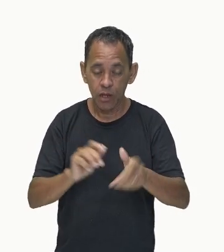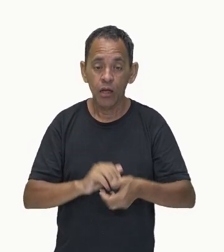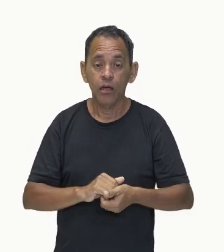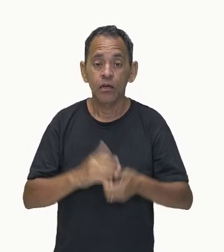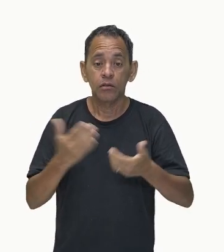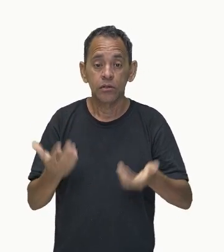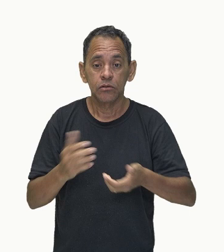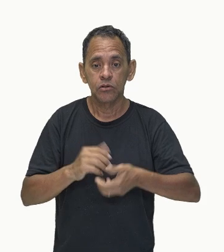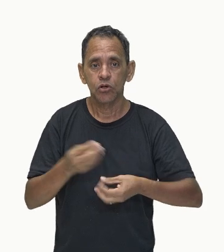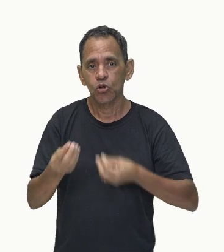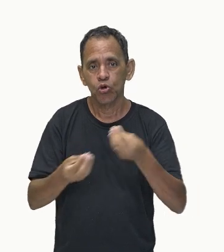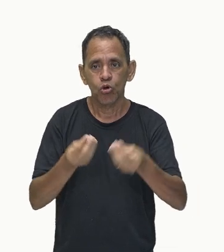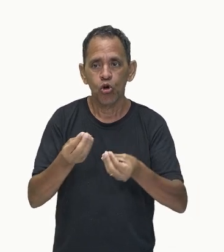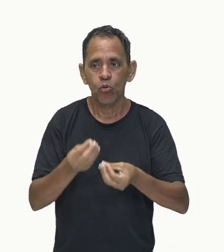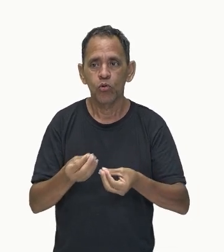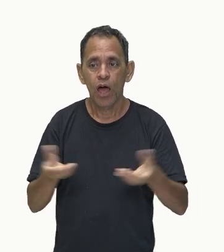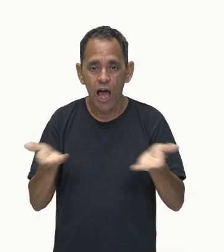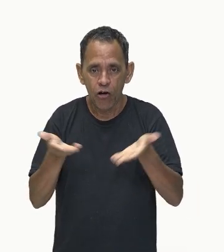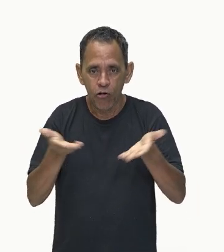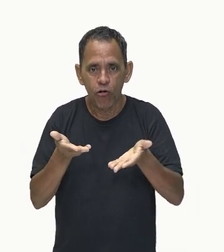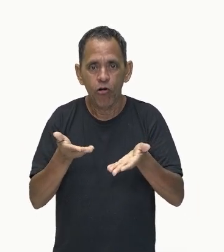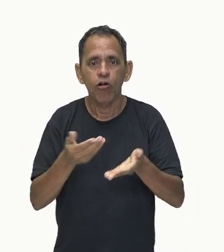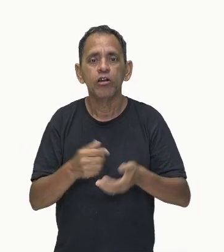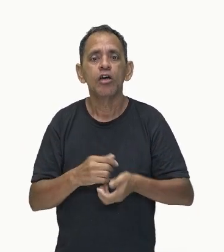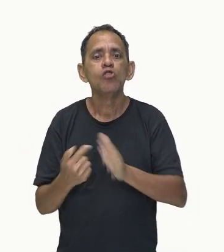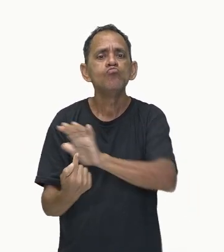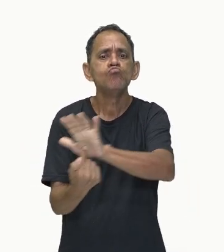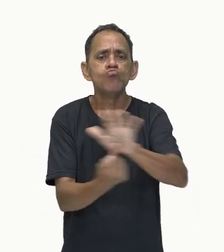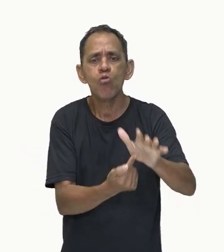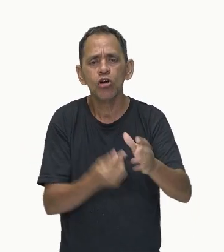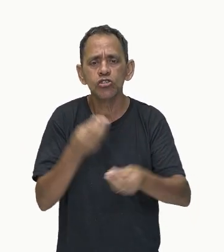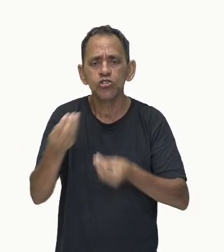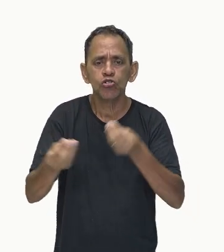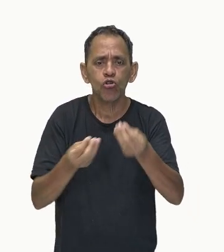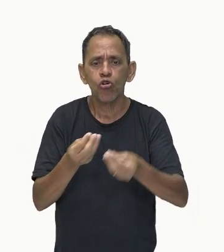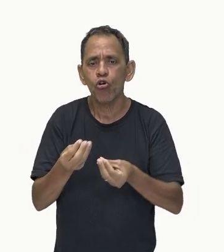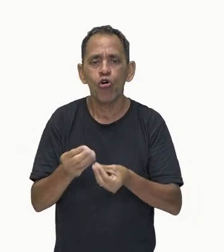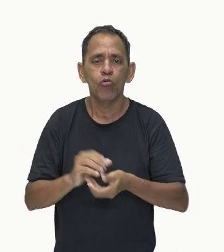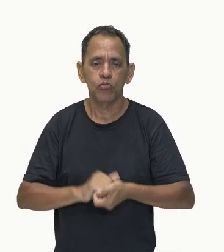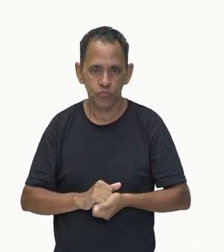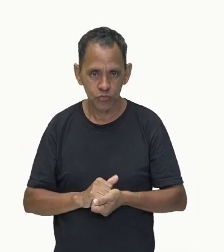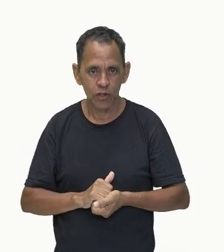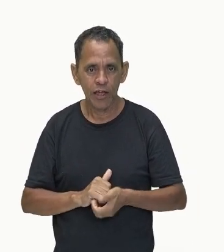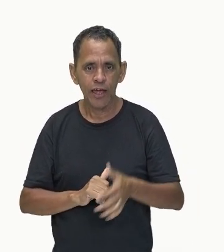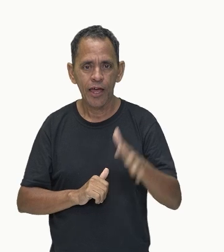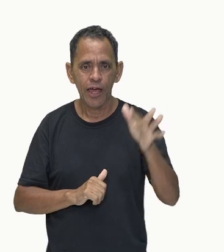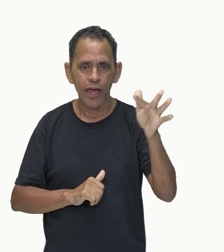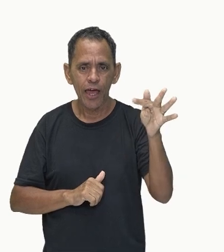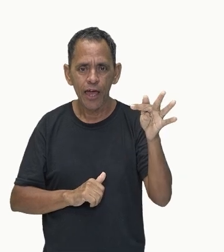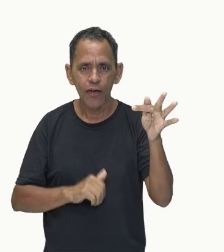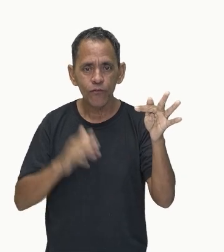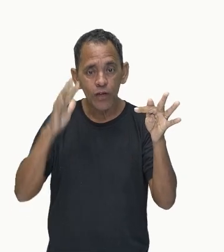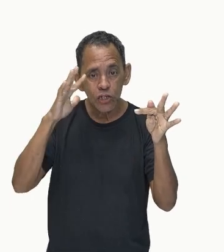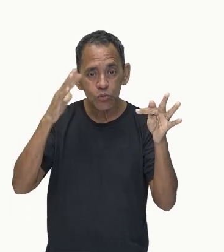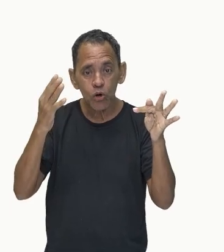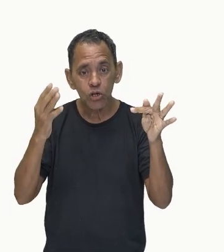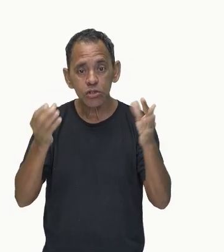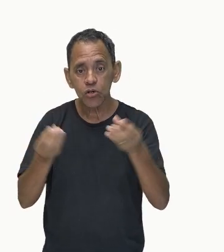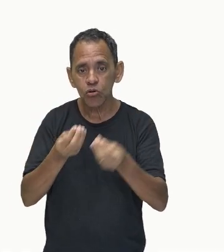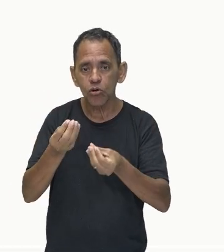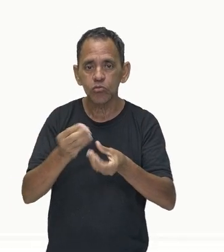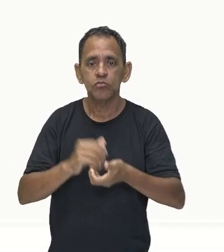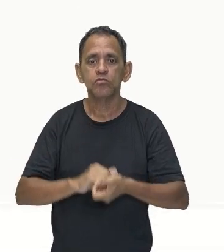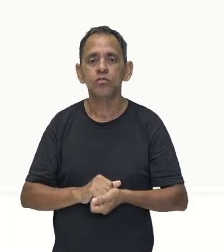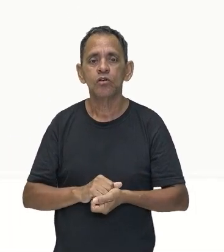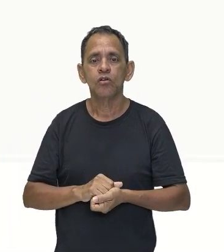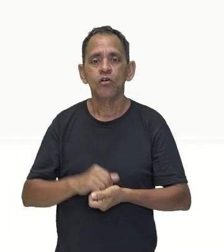claro, determine o trabalho realizado pela força F. Então, eu vou usar, pessoal, a expressão matemática que a